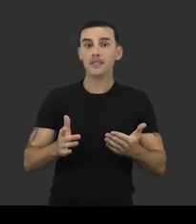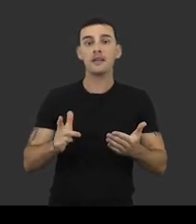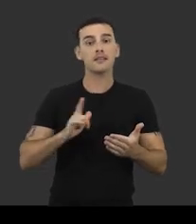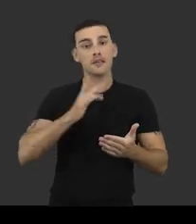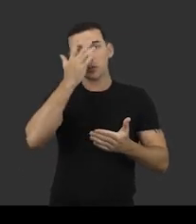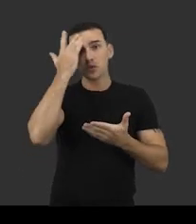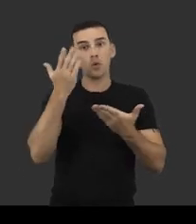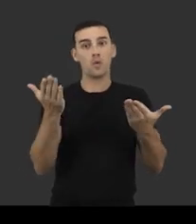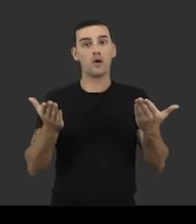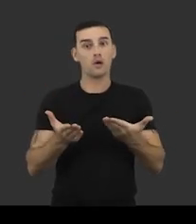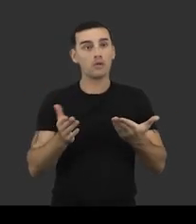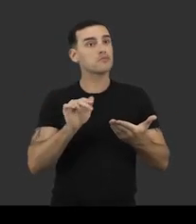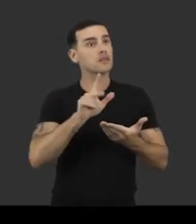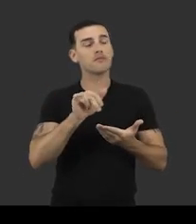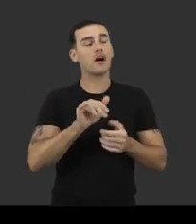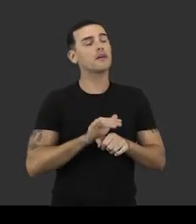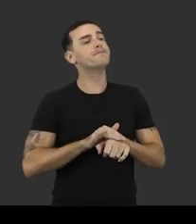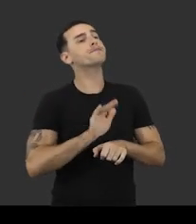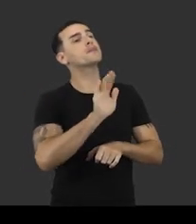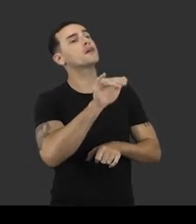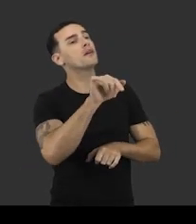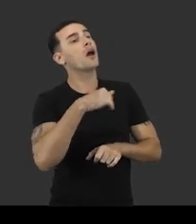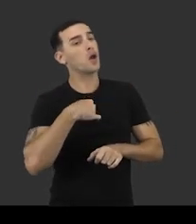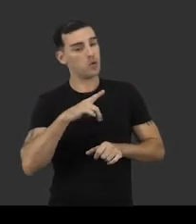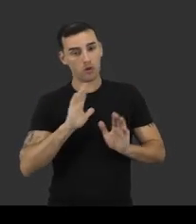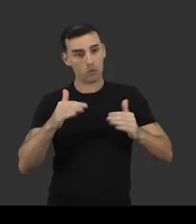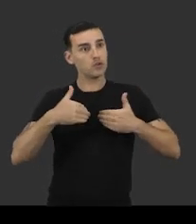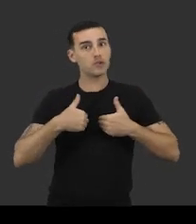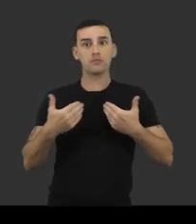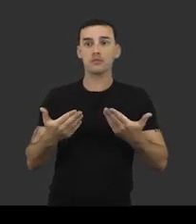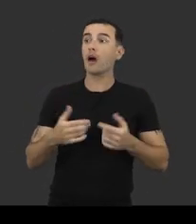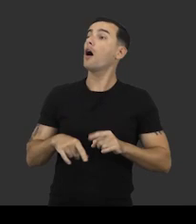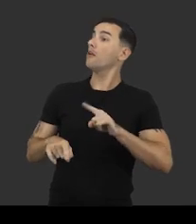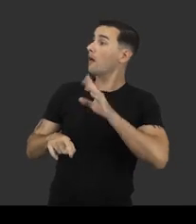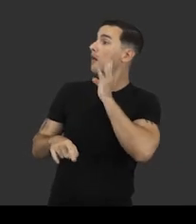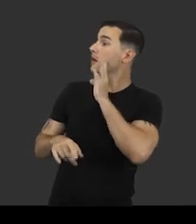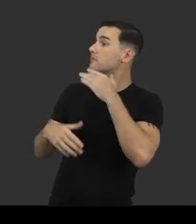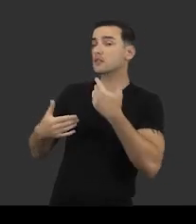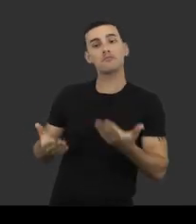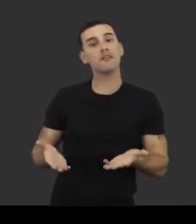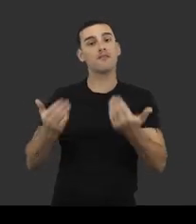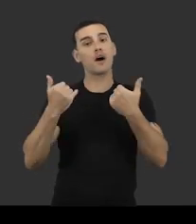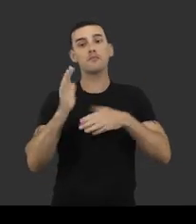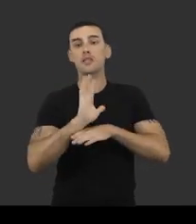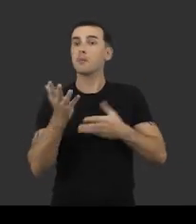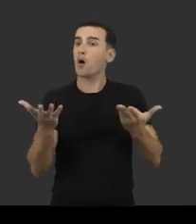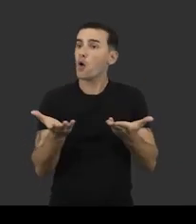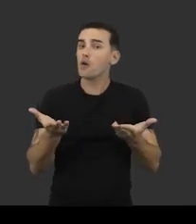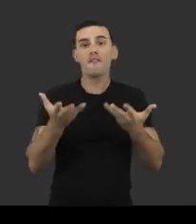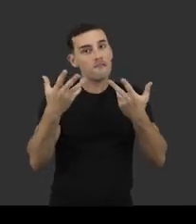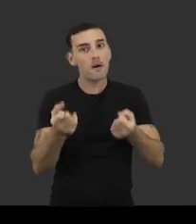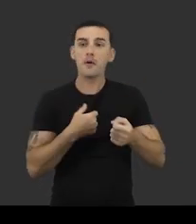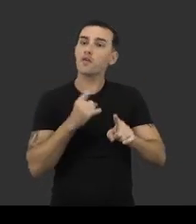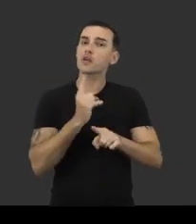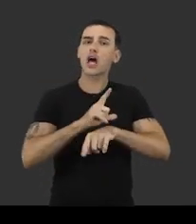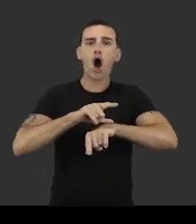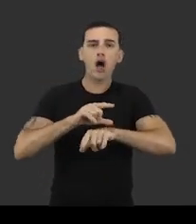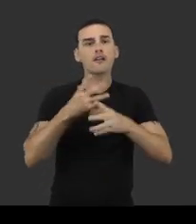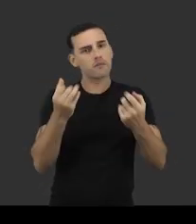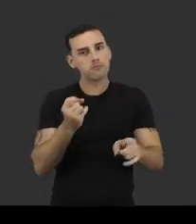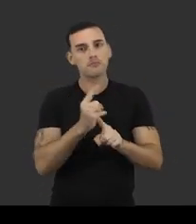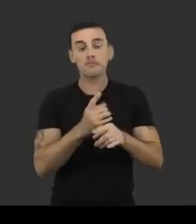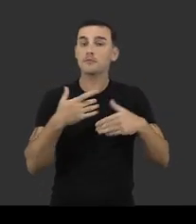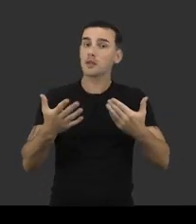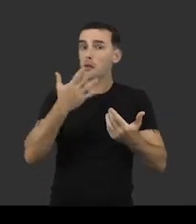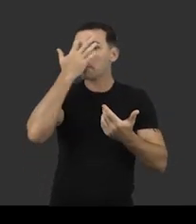pessoas hoje que ela vai virar para você e dizer assim, eu tenho autismo. Você fala, que legal, então vamos no cinema hoje, bababá, não sei o que, eu te encontro tal hora, né?